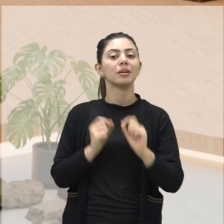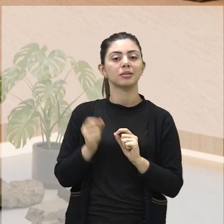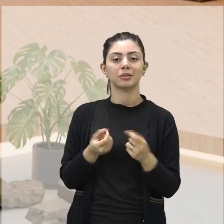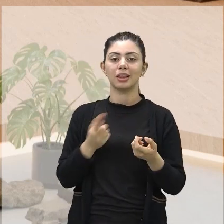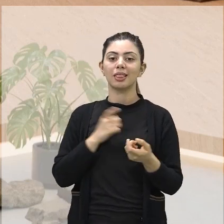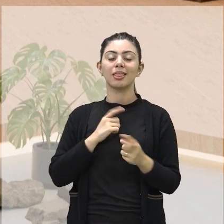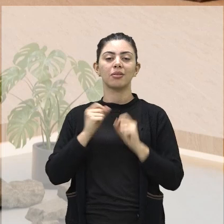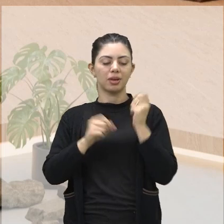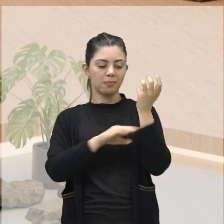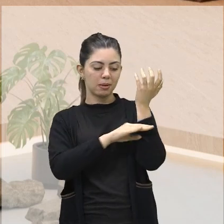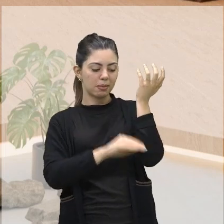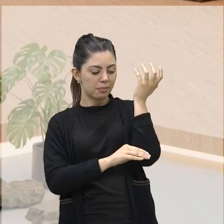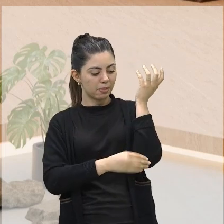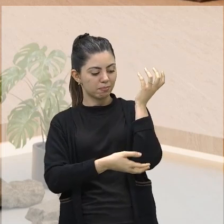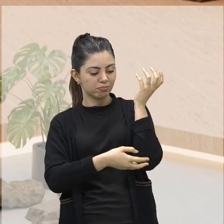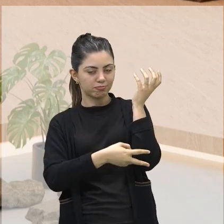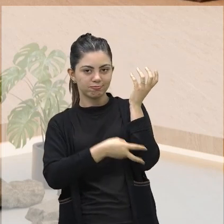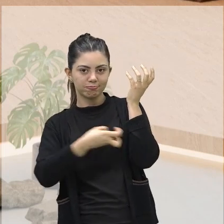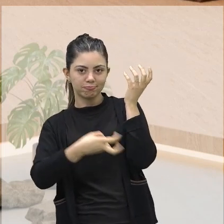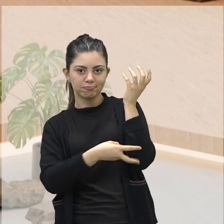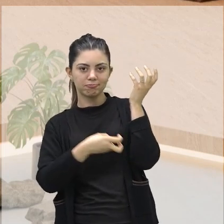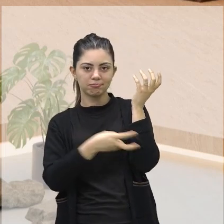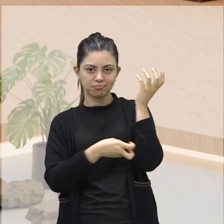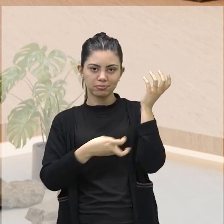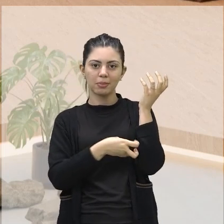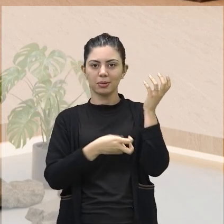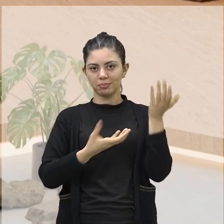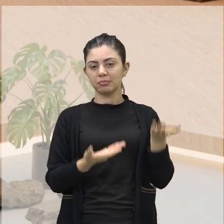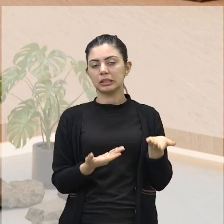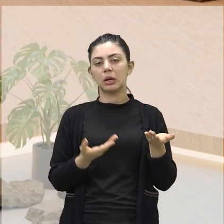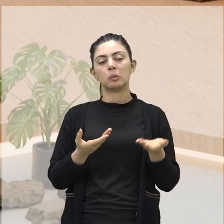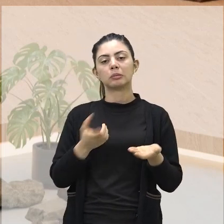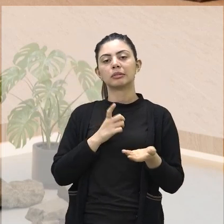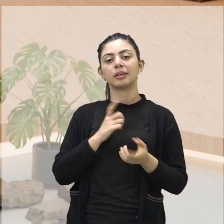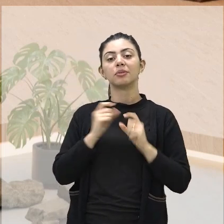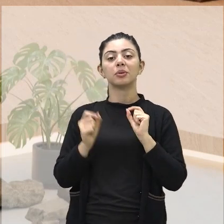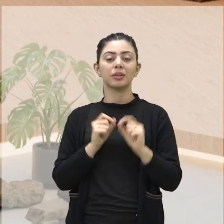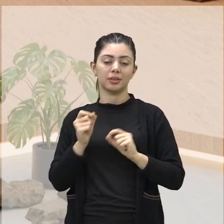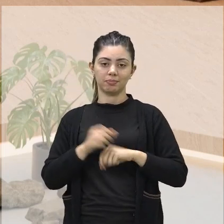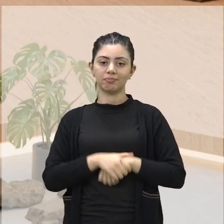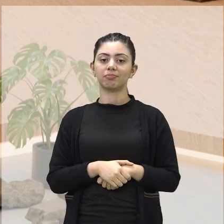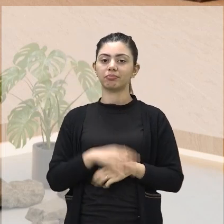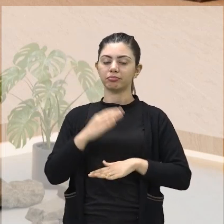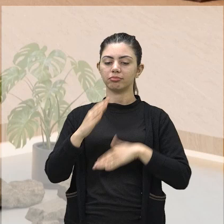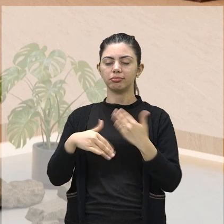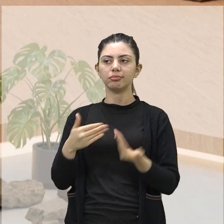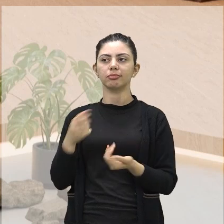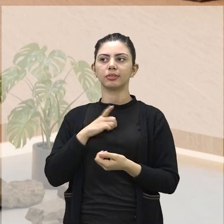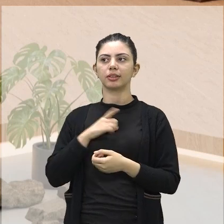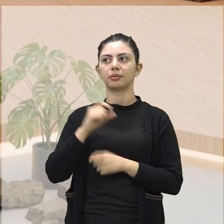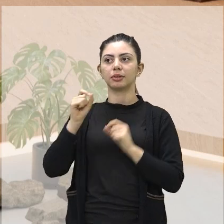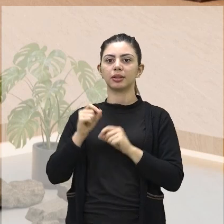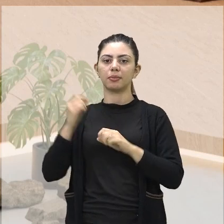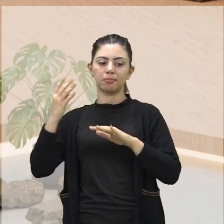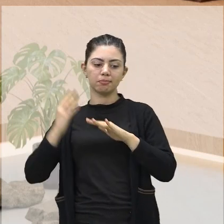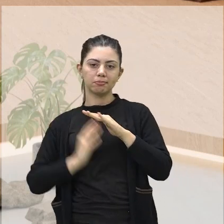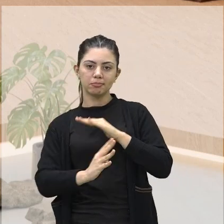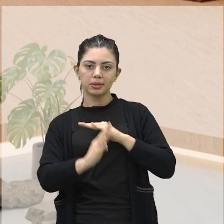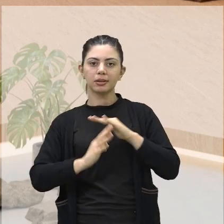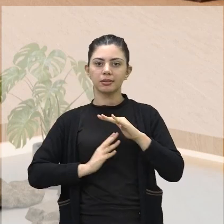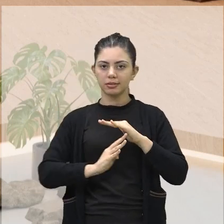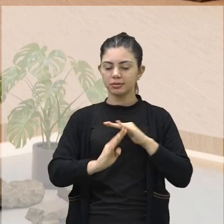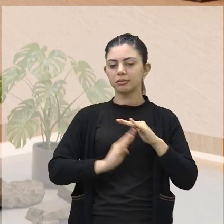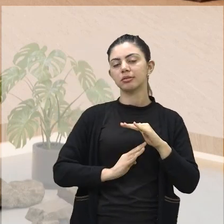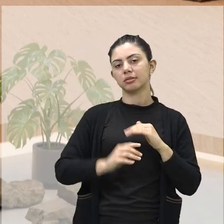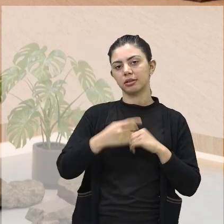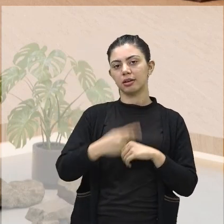do látex, né, da borracha. E isso fez com que atraísse a presença de migrantes e imigrantes para a região,